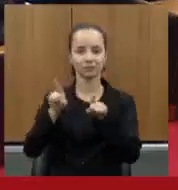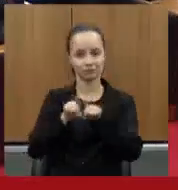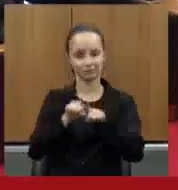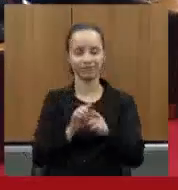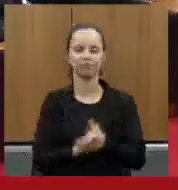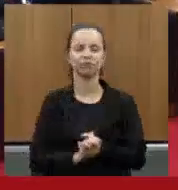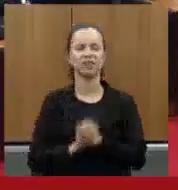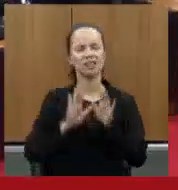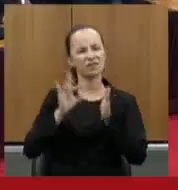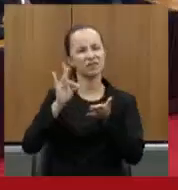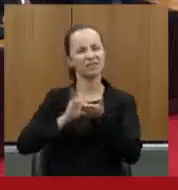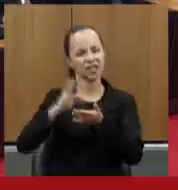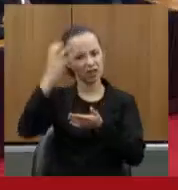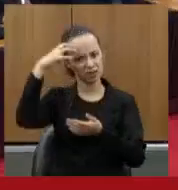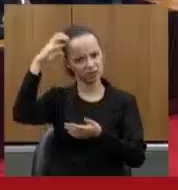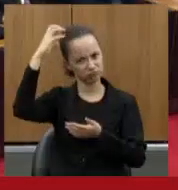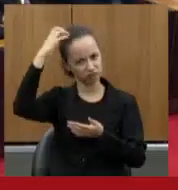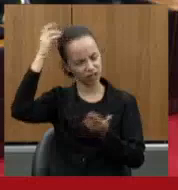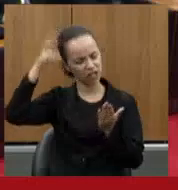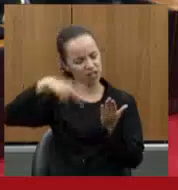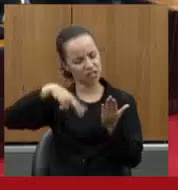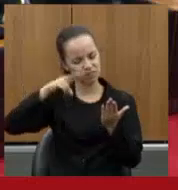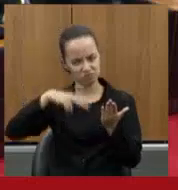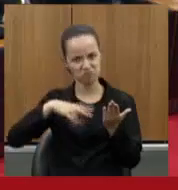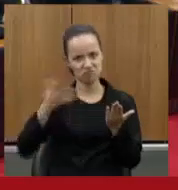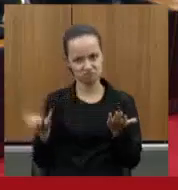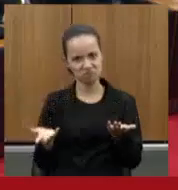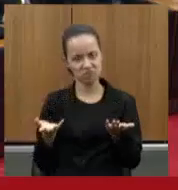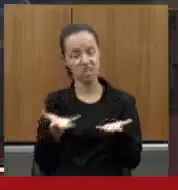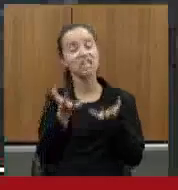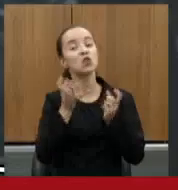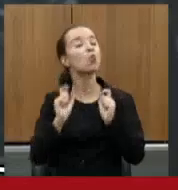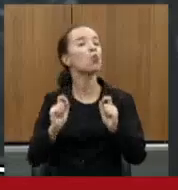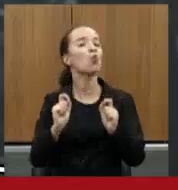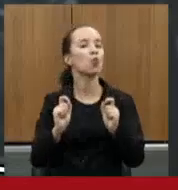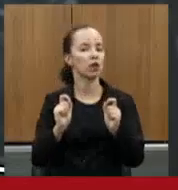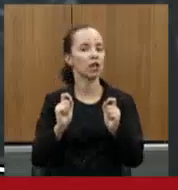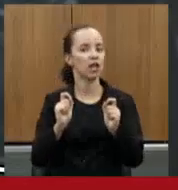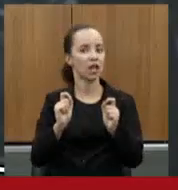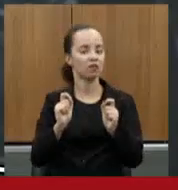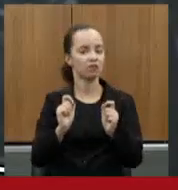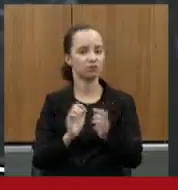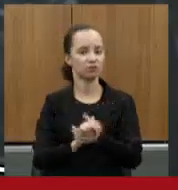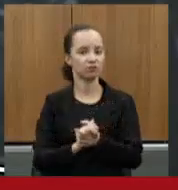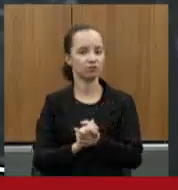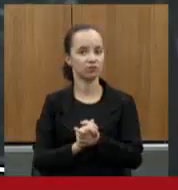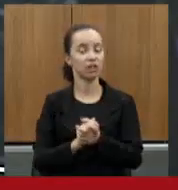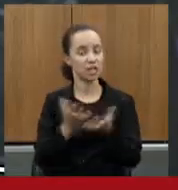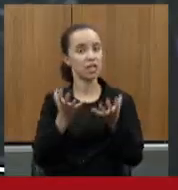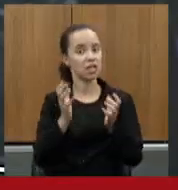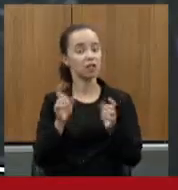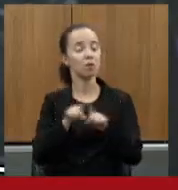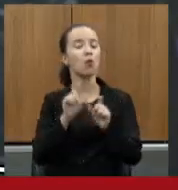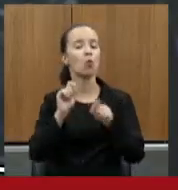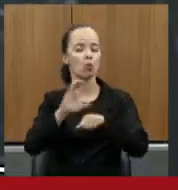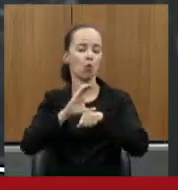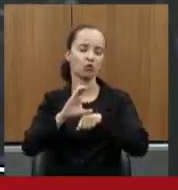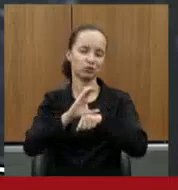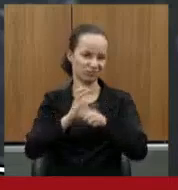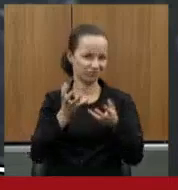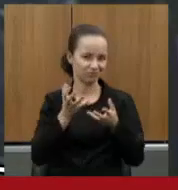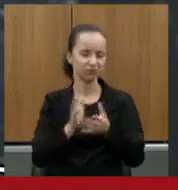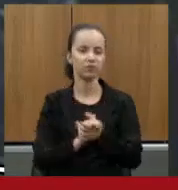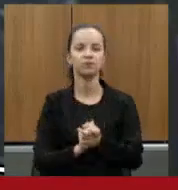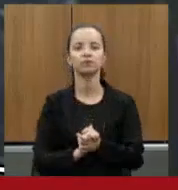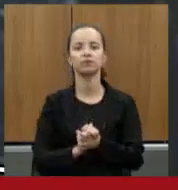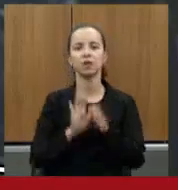verdade, o imperador queria a organização do país e queria também uma Constituição. Mas não a que